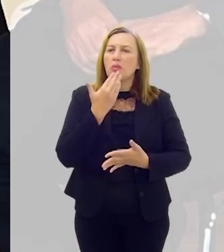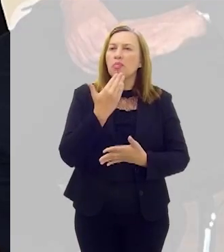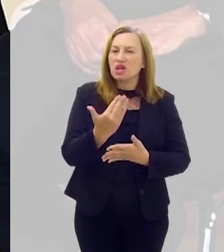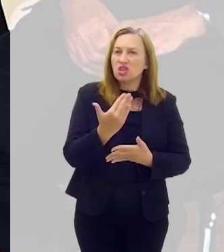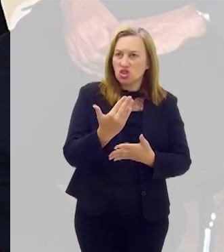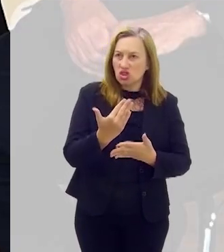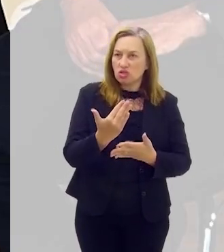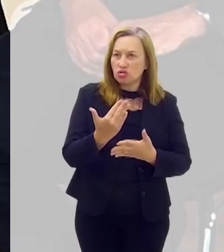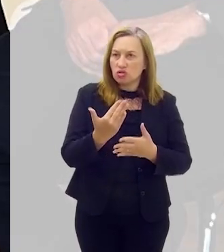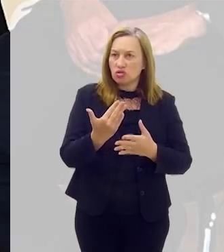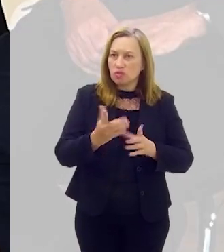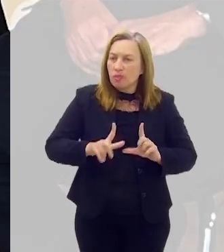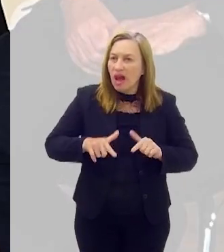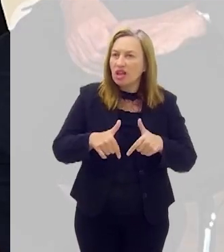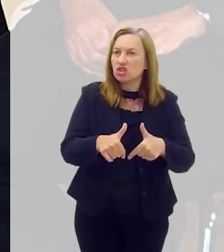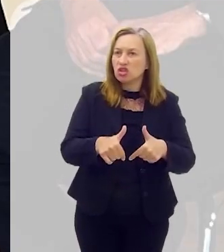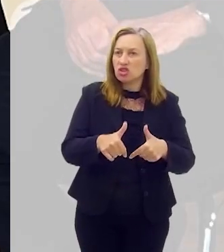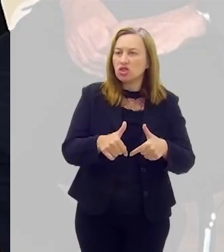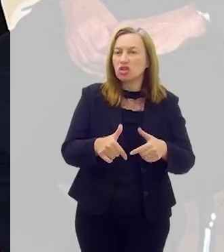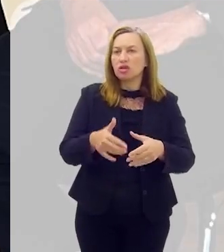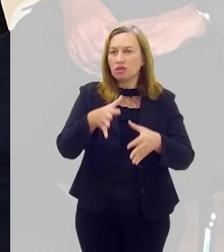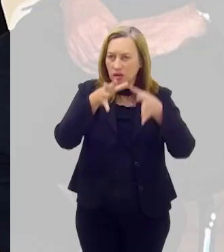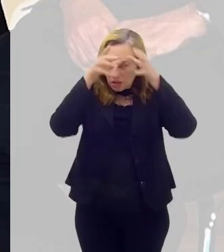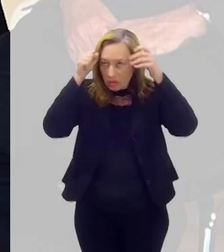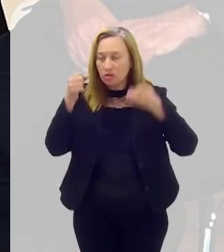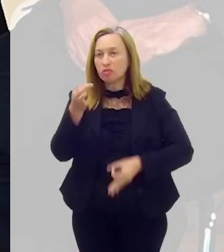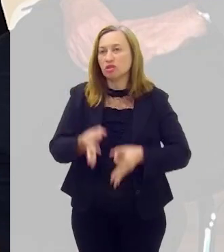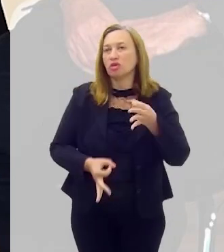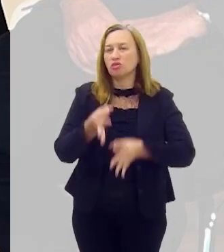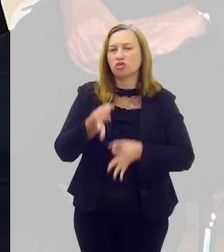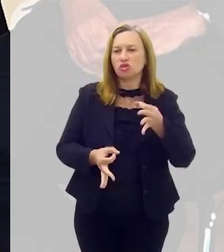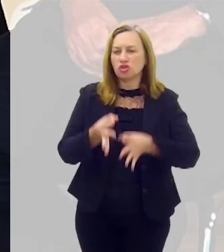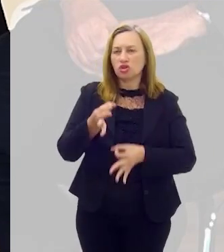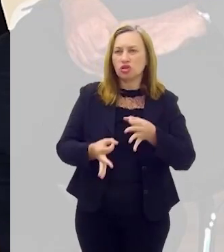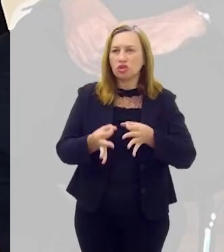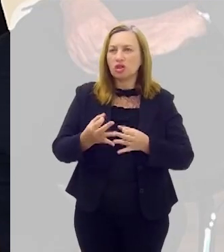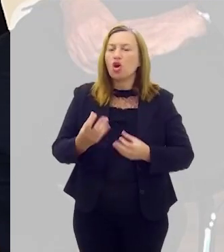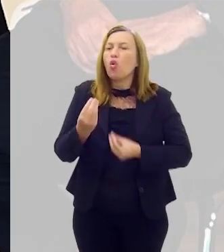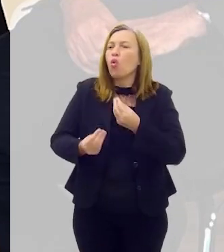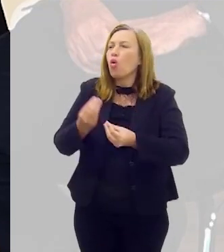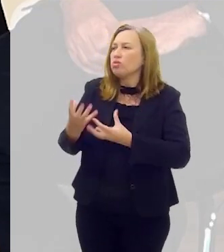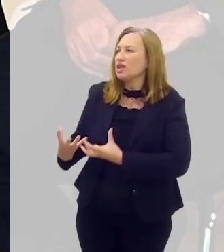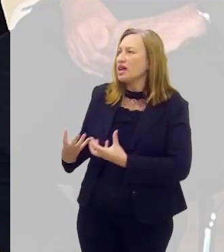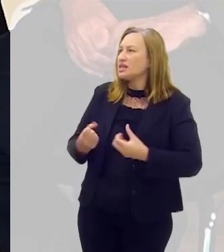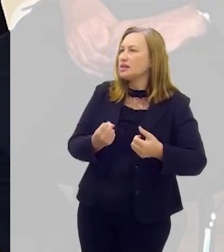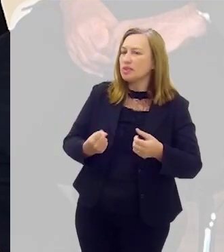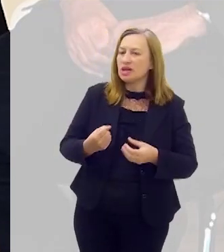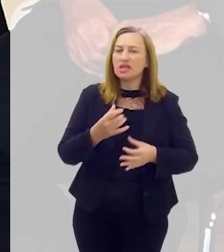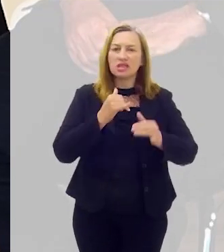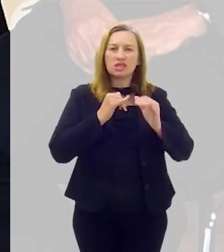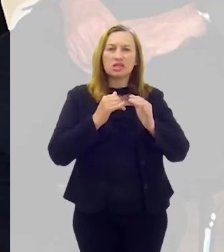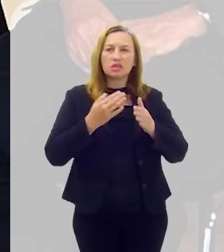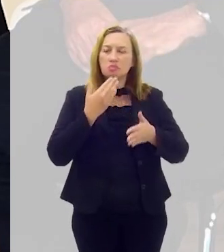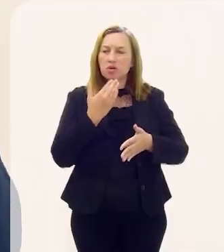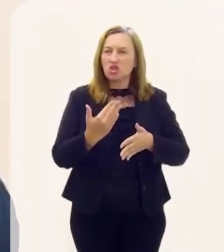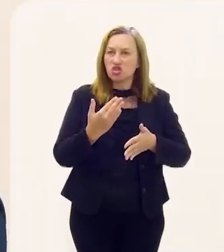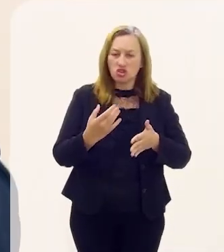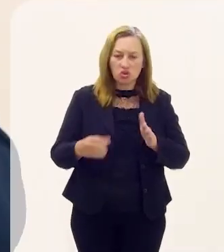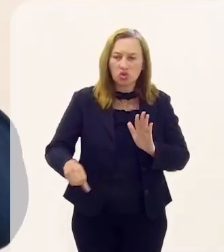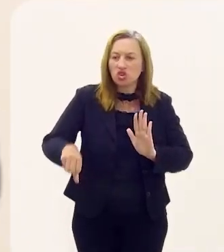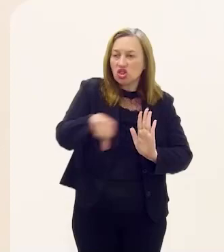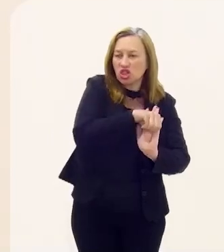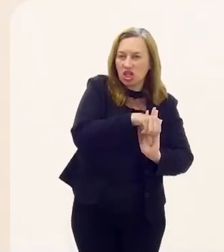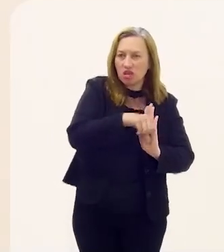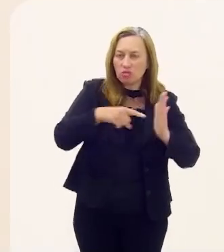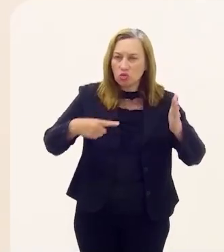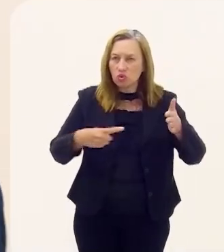e pedidos de providências, né, ao Tribunal de Justiça. Como o tribunal tem recebido essas demandas, especialmente a